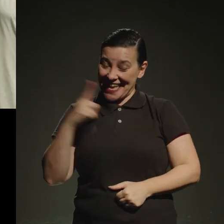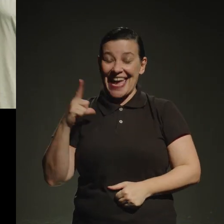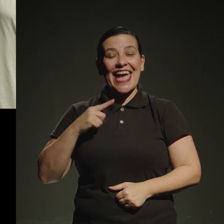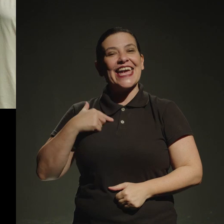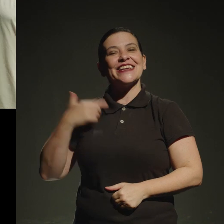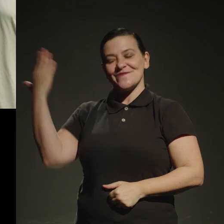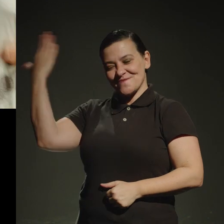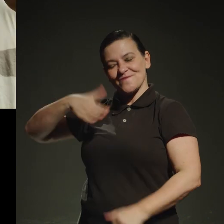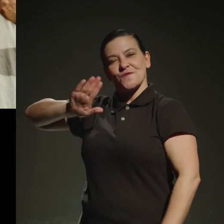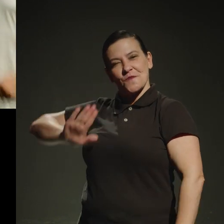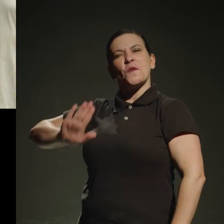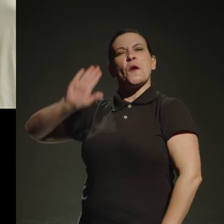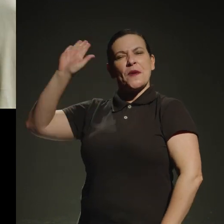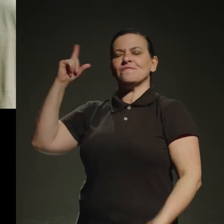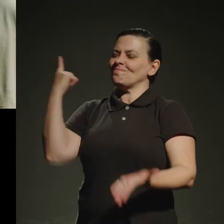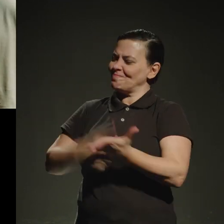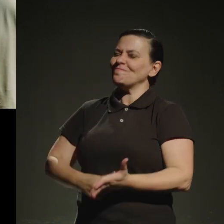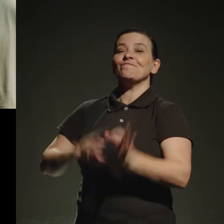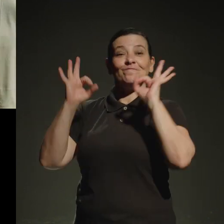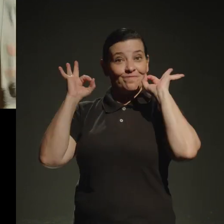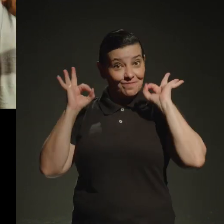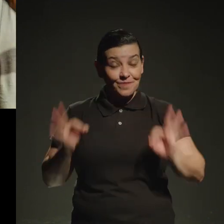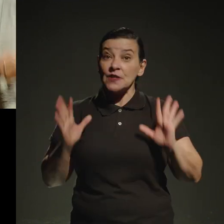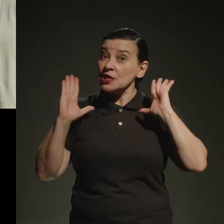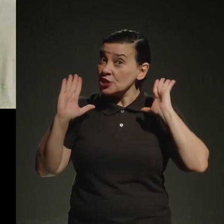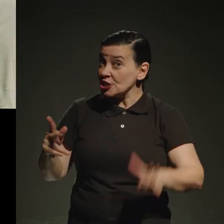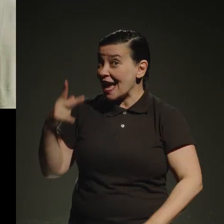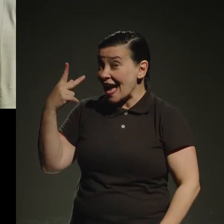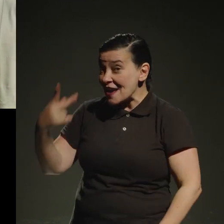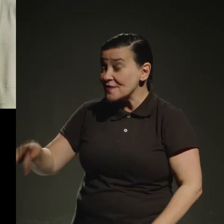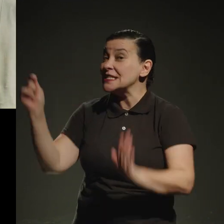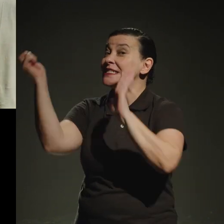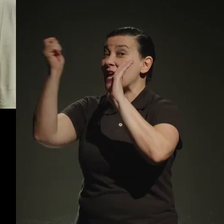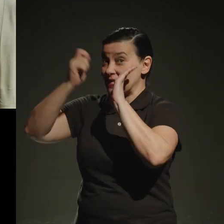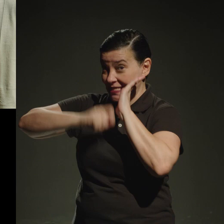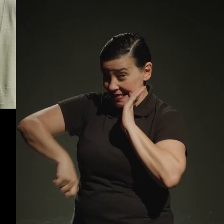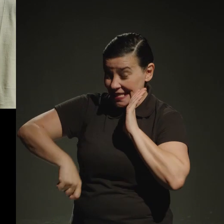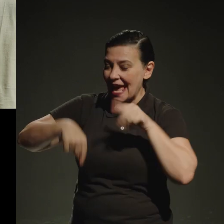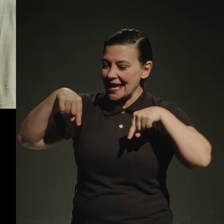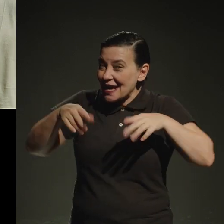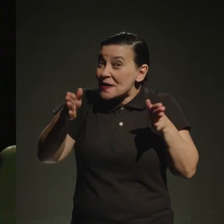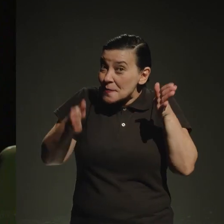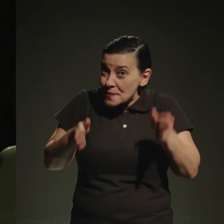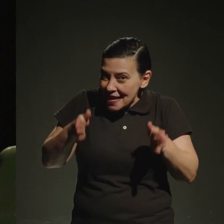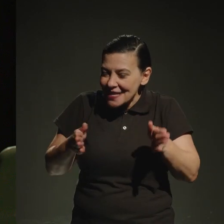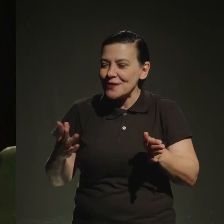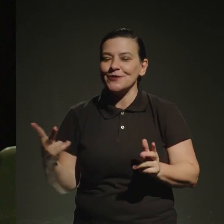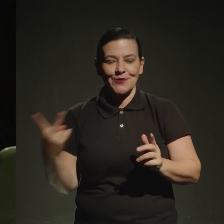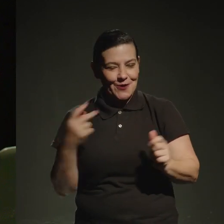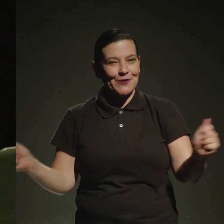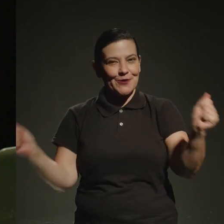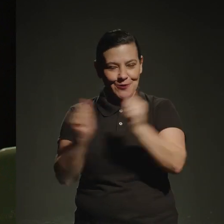Prometo. Isso, afinal, eu já assinei a tua carteira. Até o final da temporada, a prometida ilha será toda tua. Sua